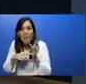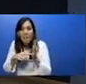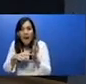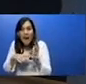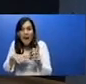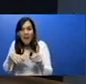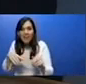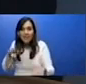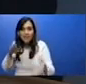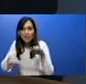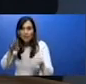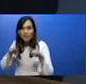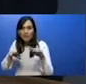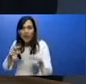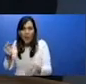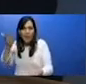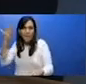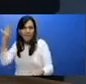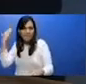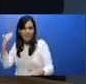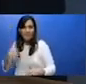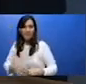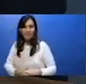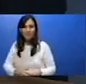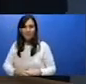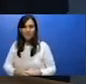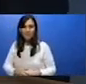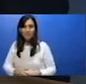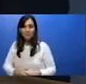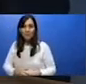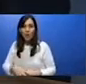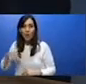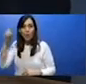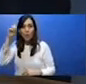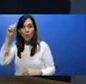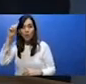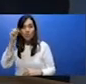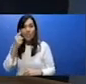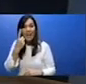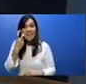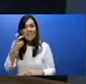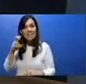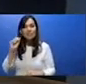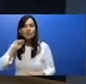com destino ao passado. O dia 15 de abril de